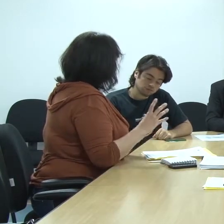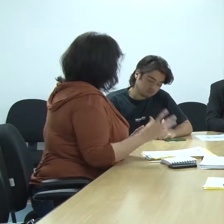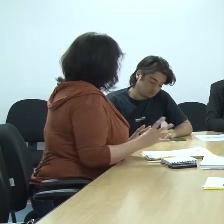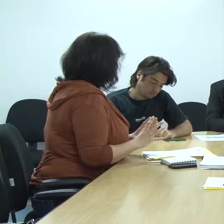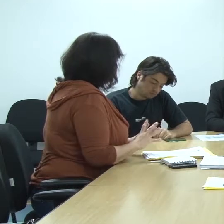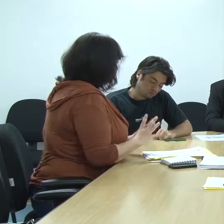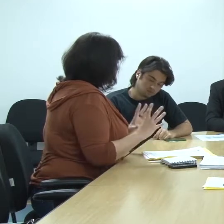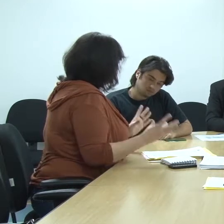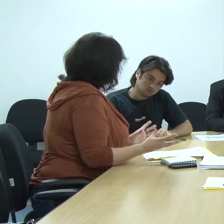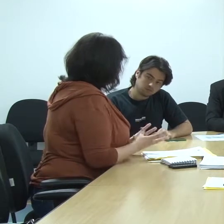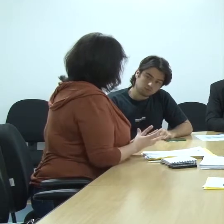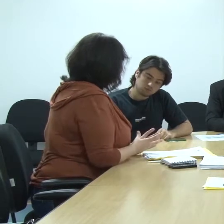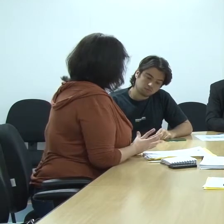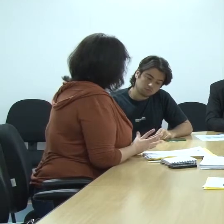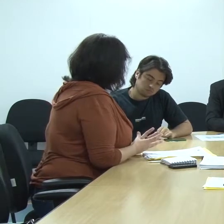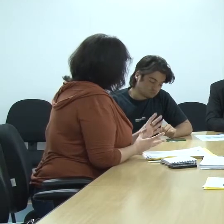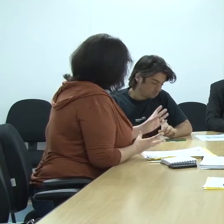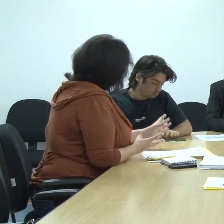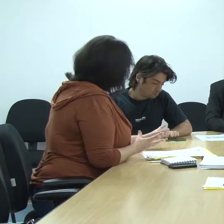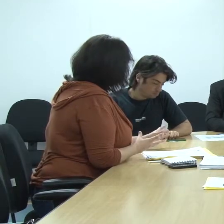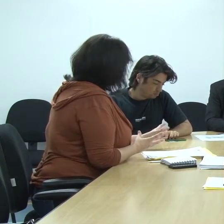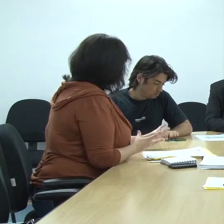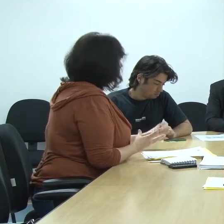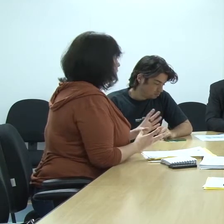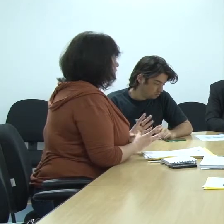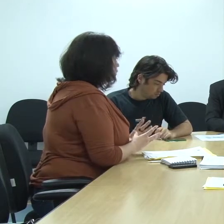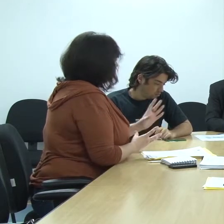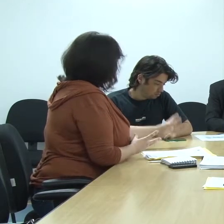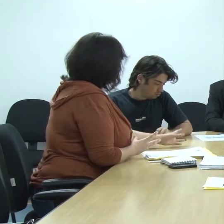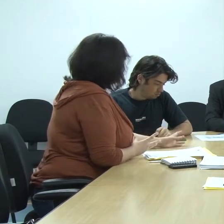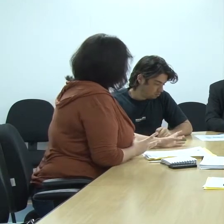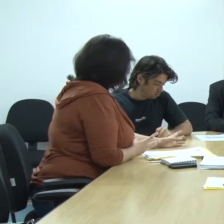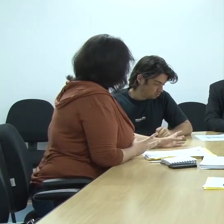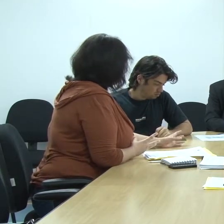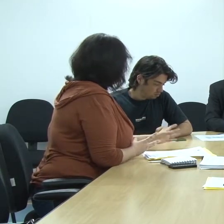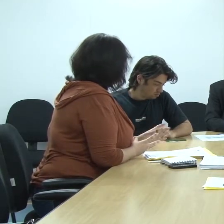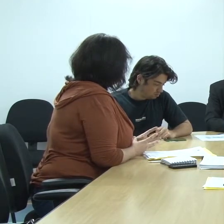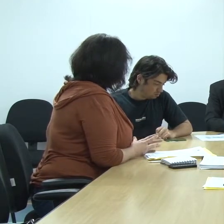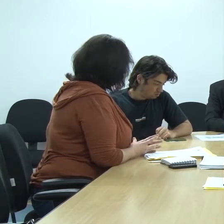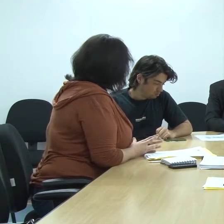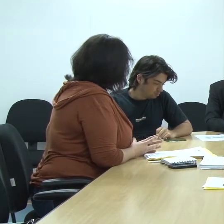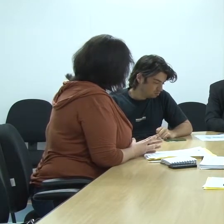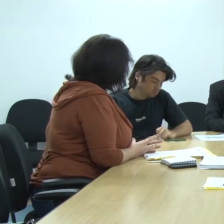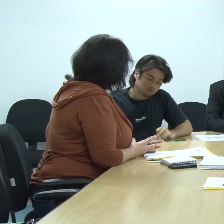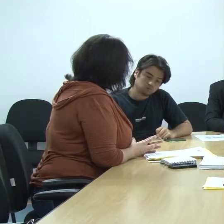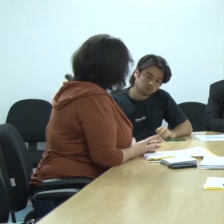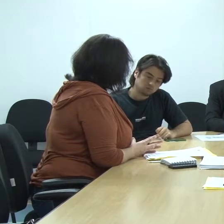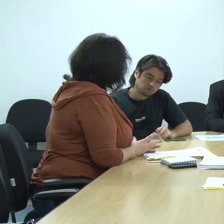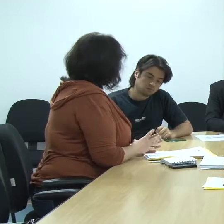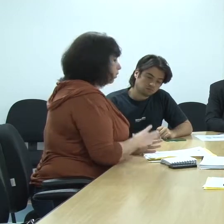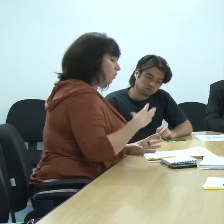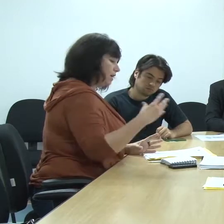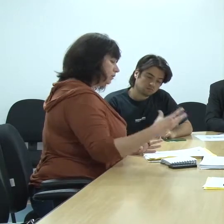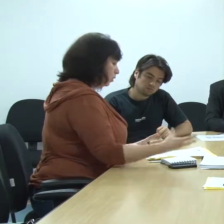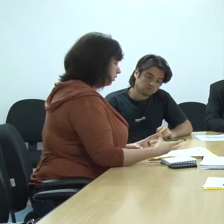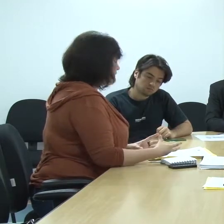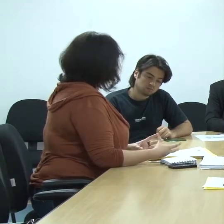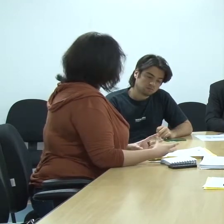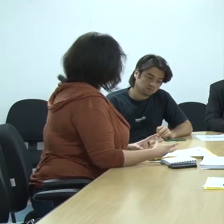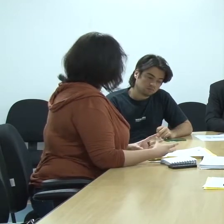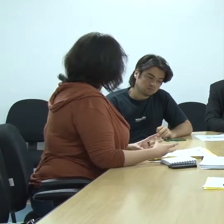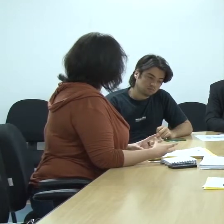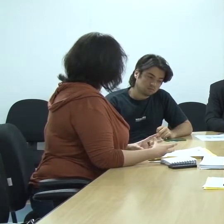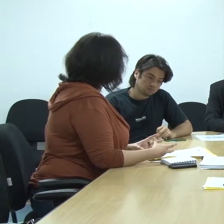CETESB. Então o que nós estamos finalizando agora é a adequação do que estava pronto em 2009, né, com a